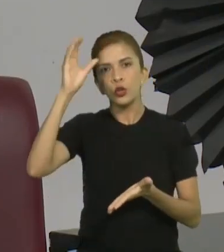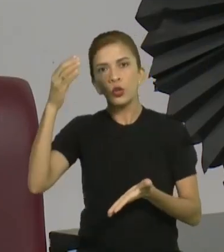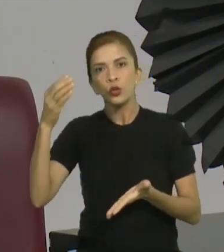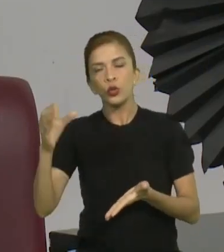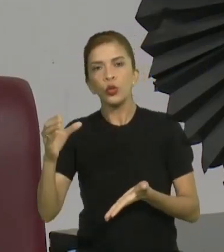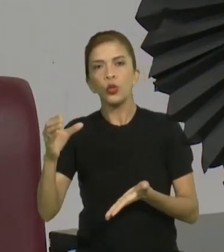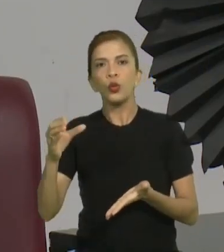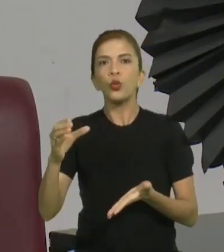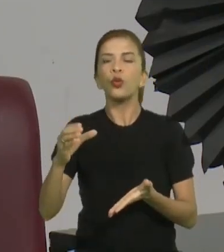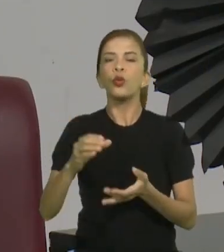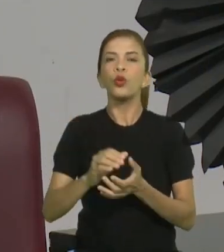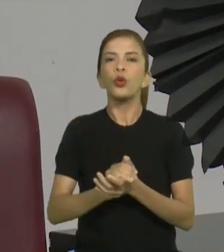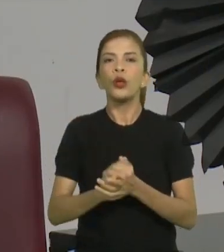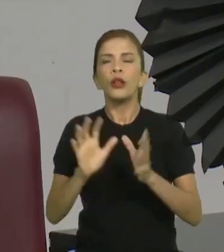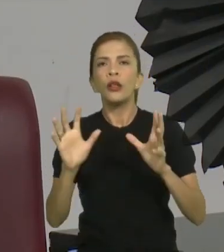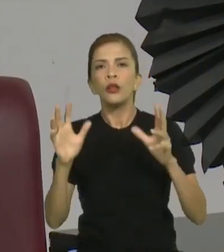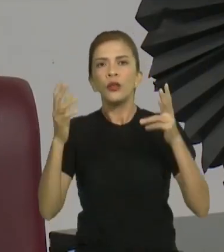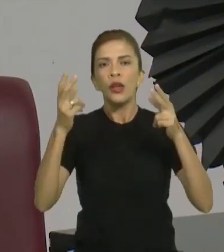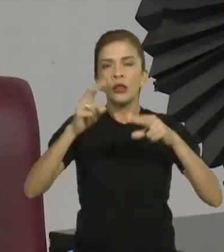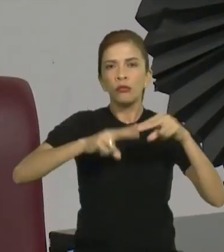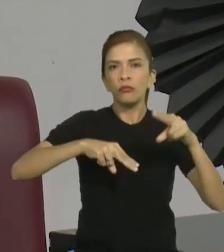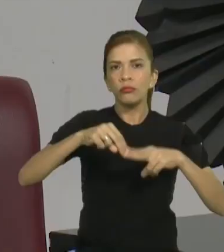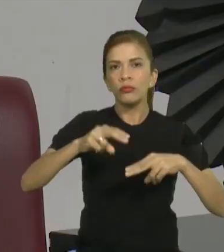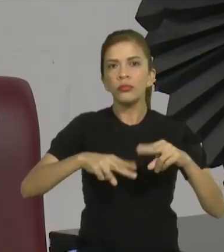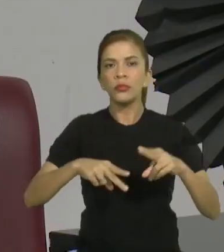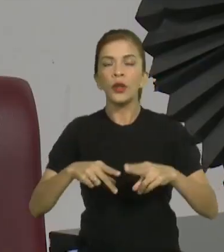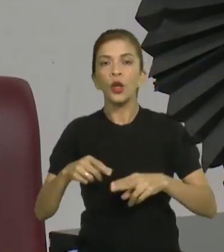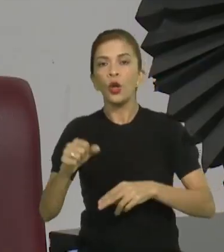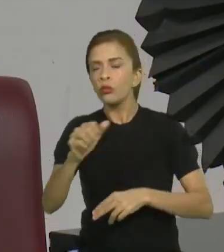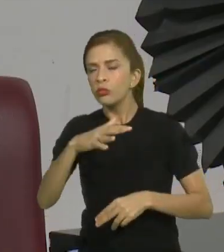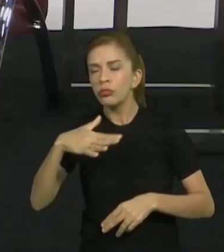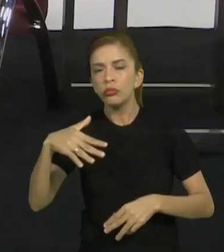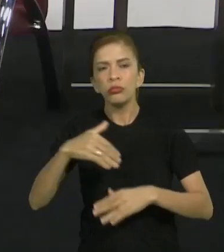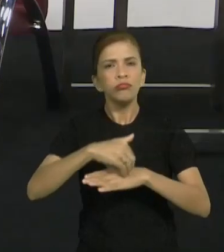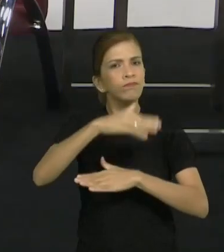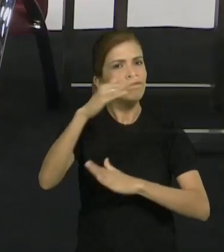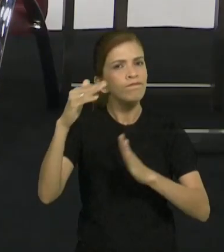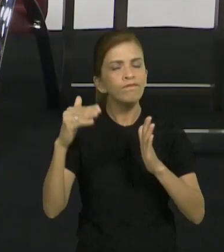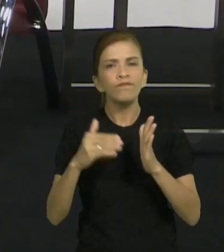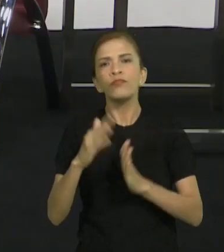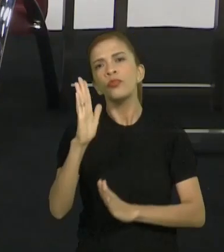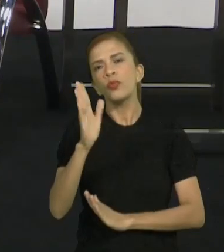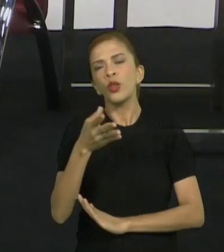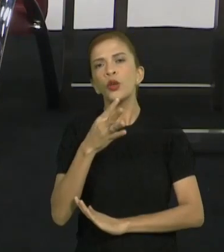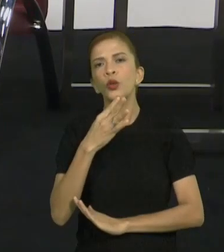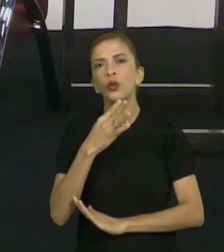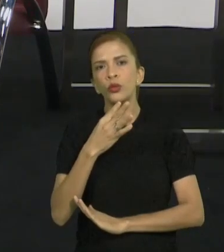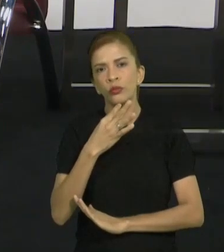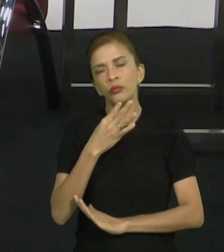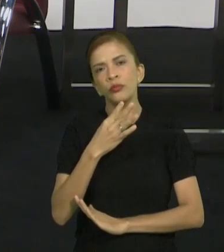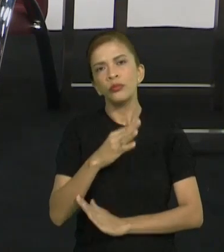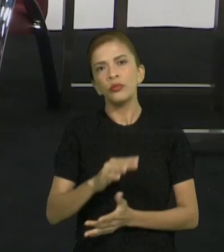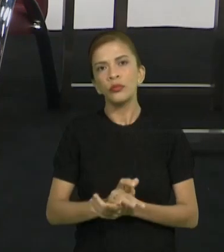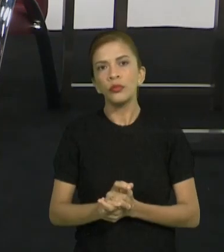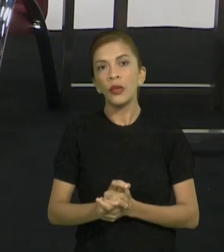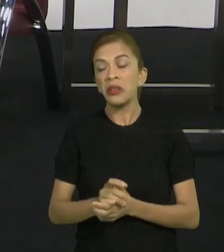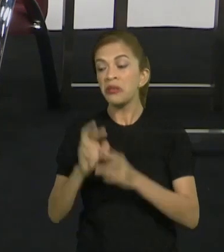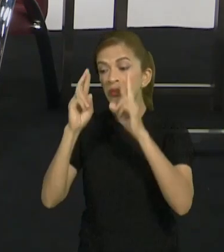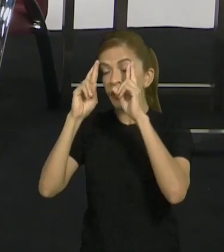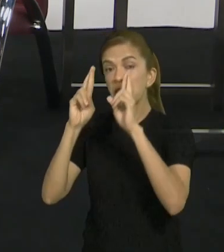nos arraiais onde a gente ia, todo mundo já conhecia. Então, o boi começou a ter o respeito pelo nome